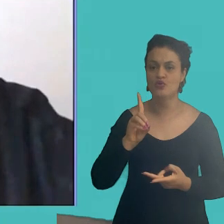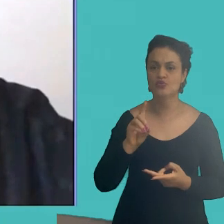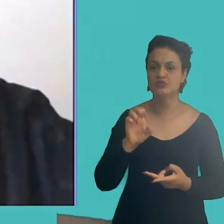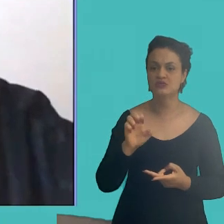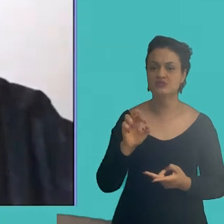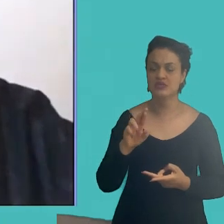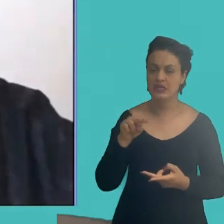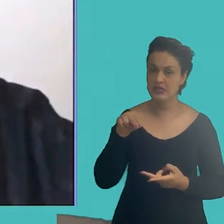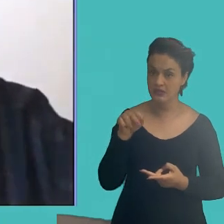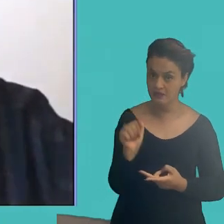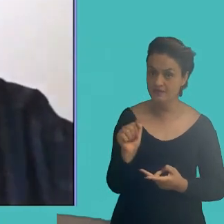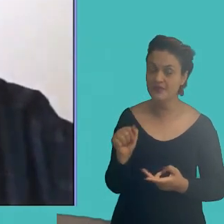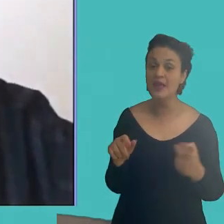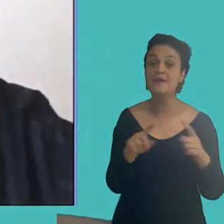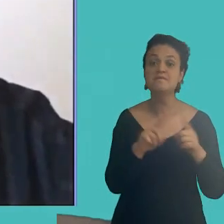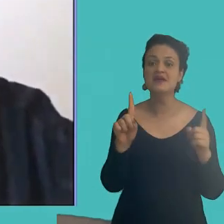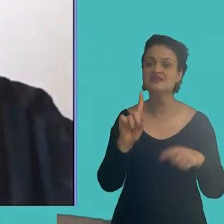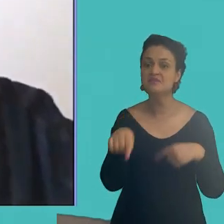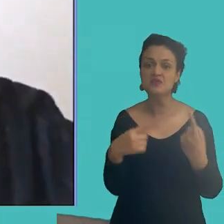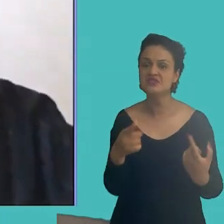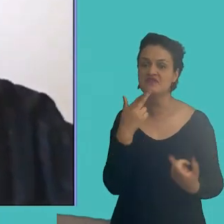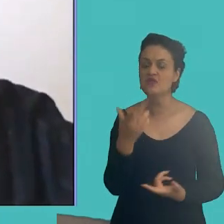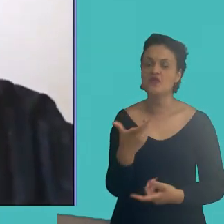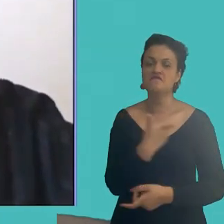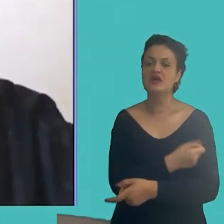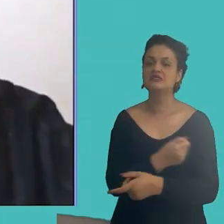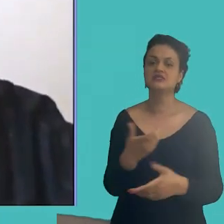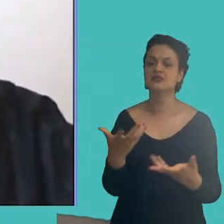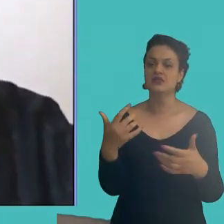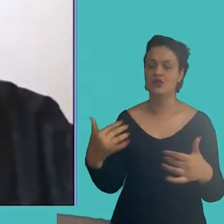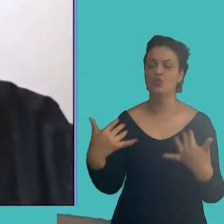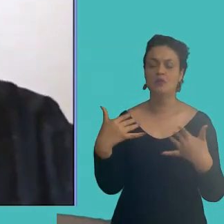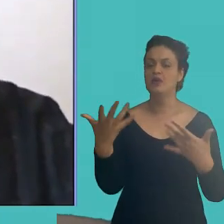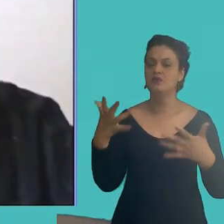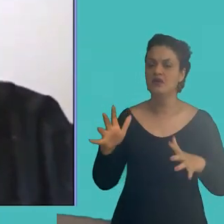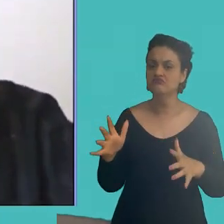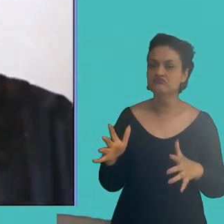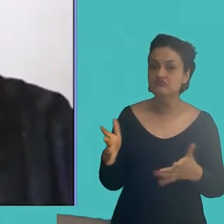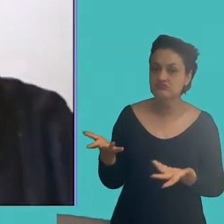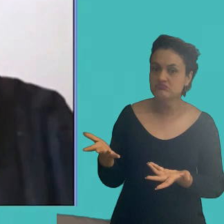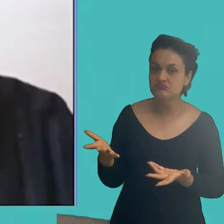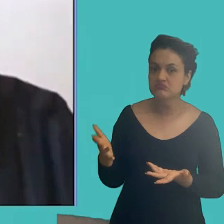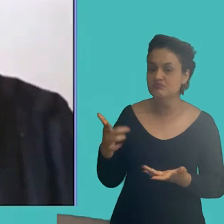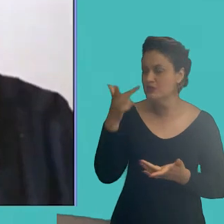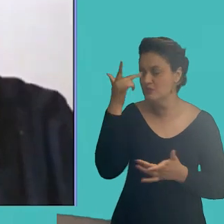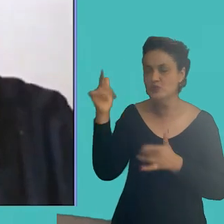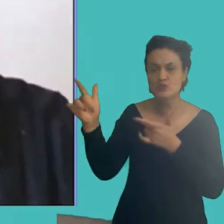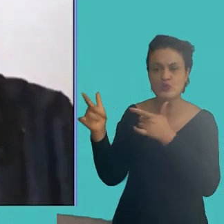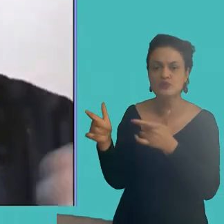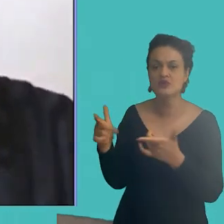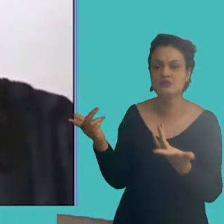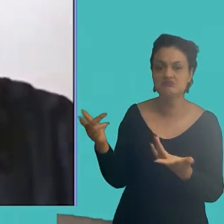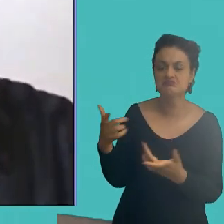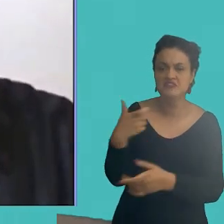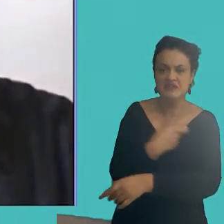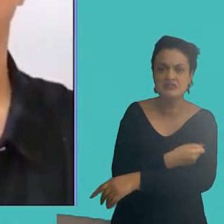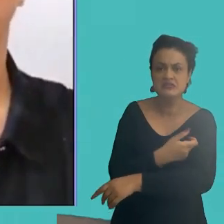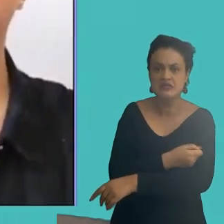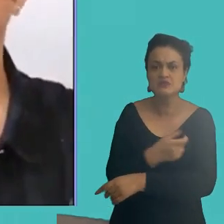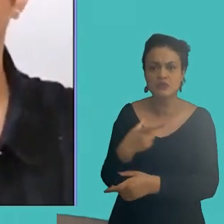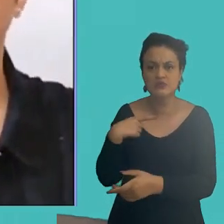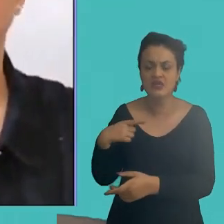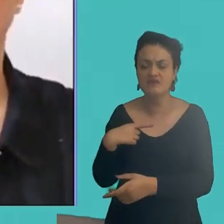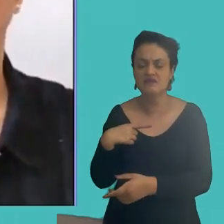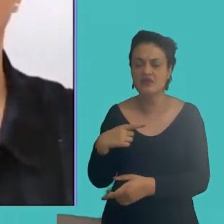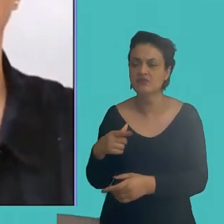ele se recusou a tomar a vacina publicamente, como fizeram seus 3 antecessores, Obama, Clinton, Bush, e o seu sucessor,